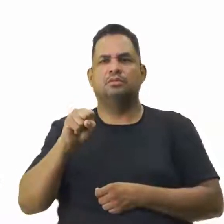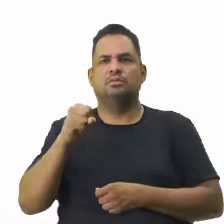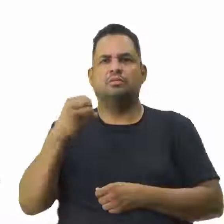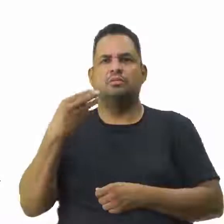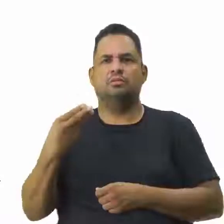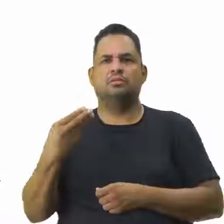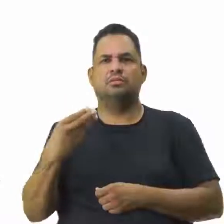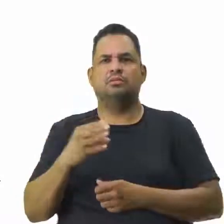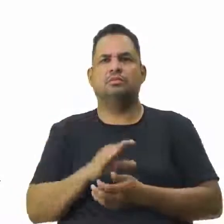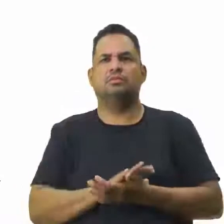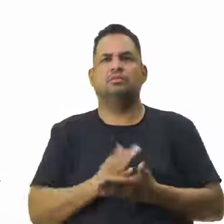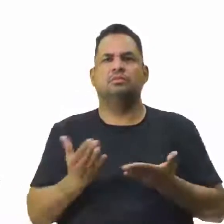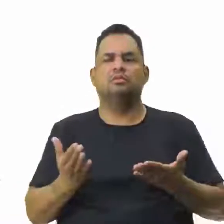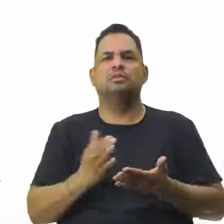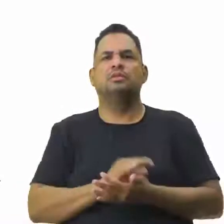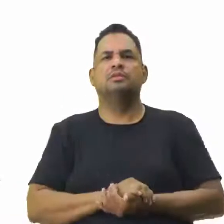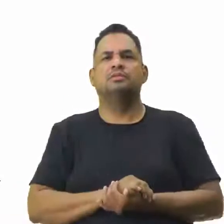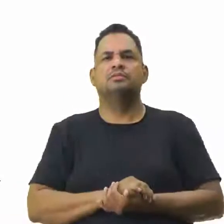1983.